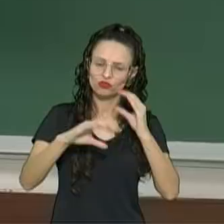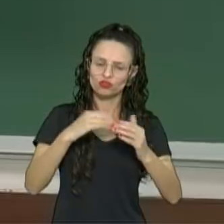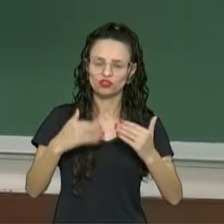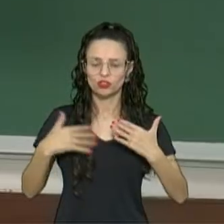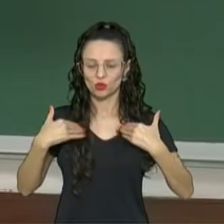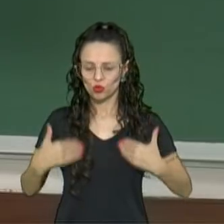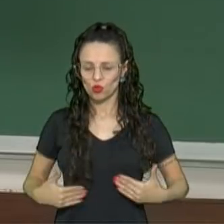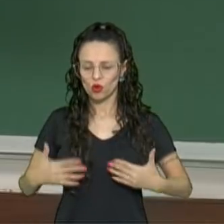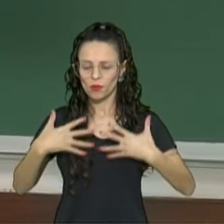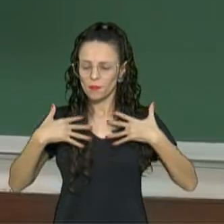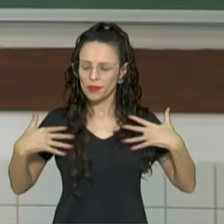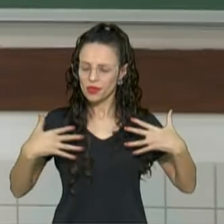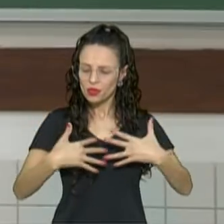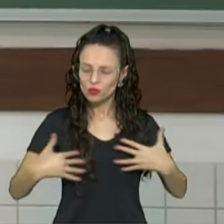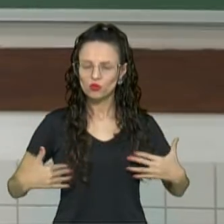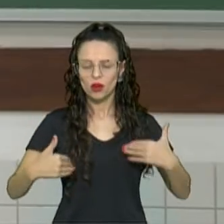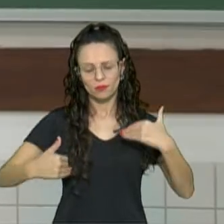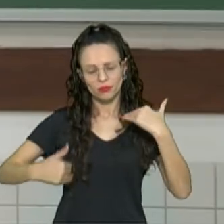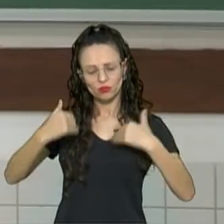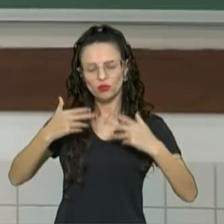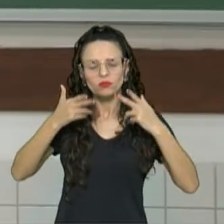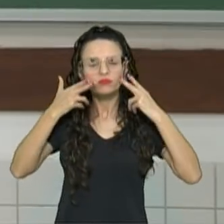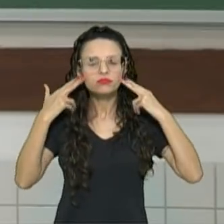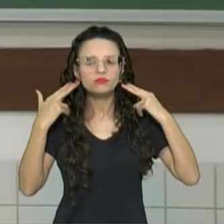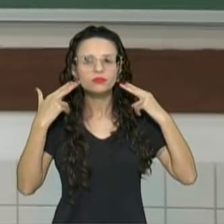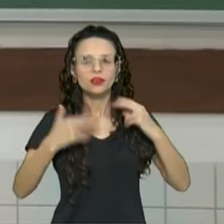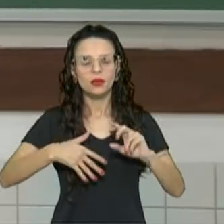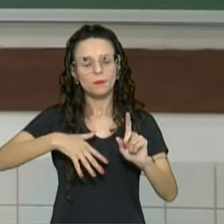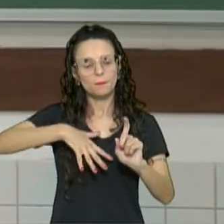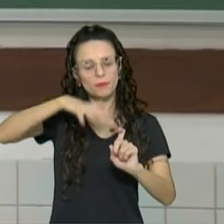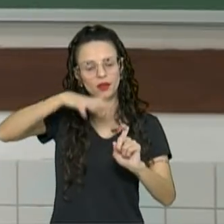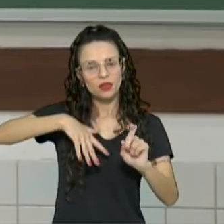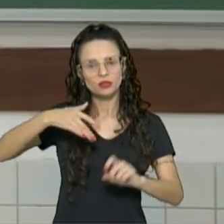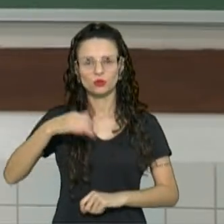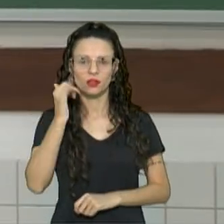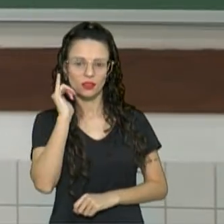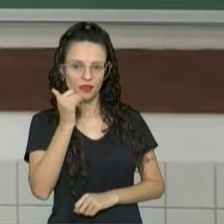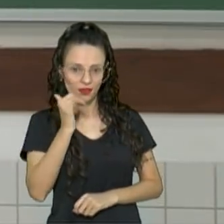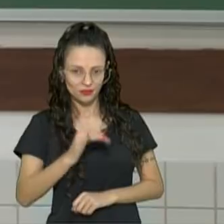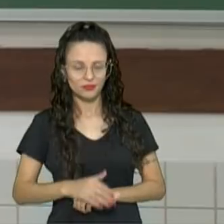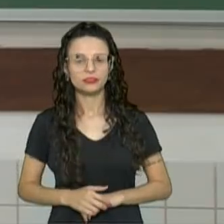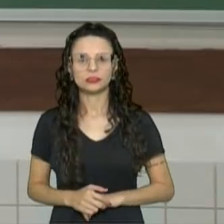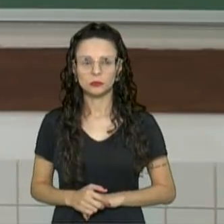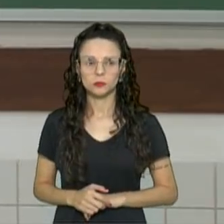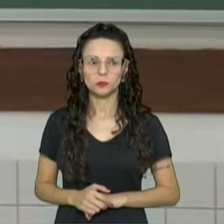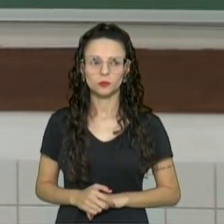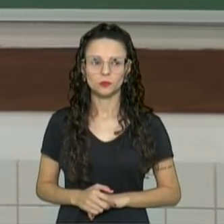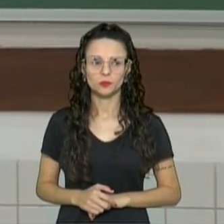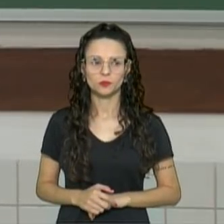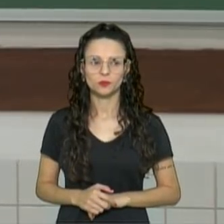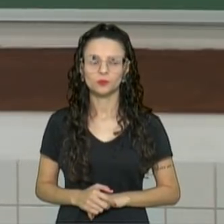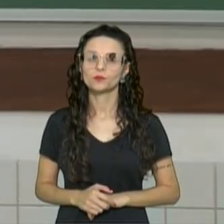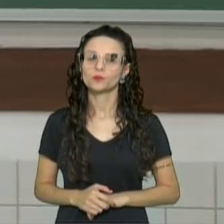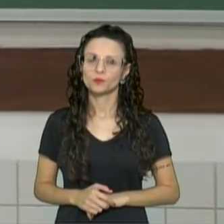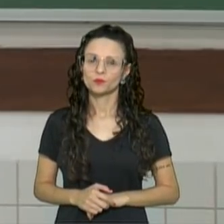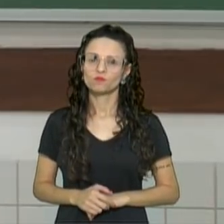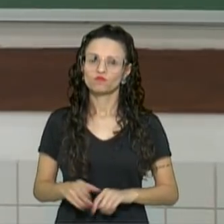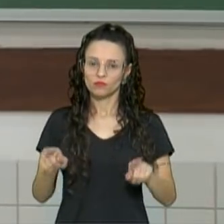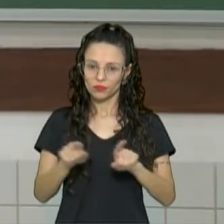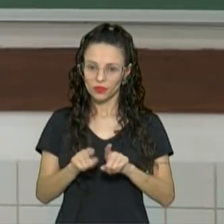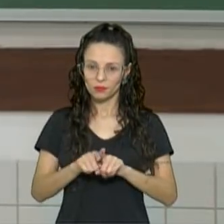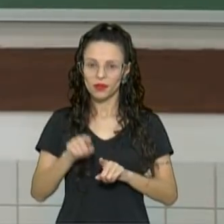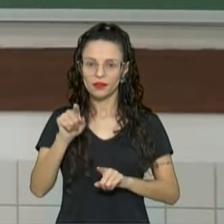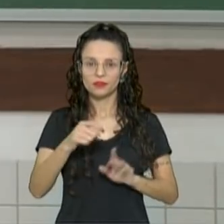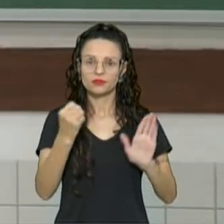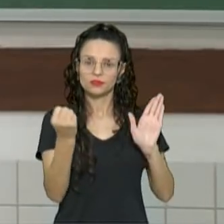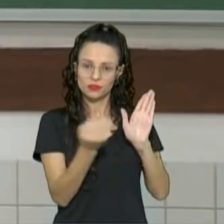né? Os mitos, as lendas, estão sempre presentes, né? E também que esses